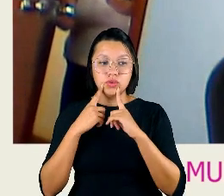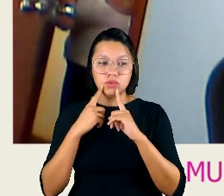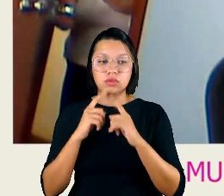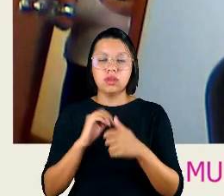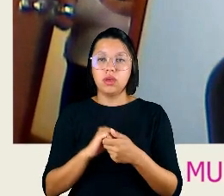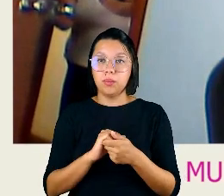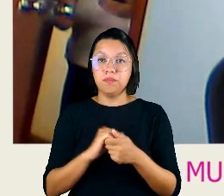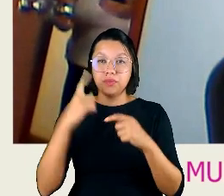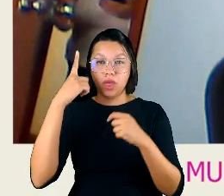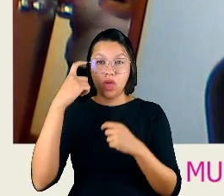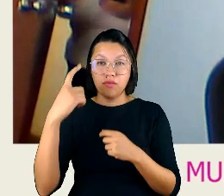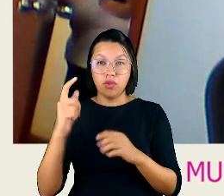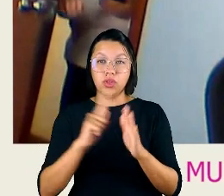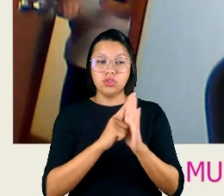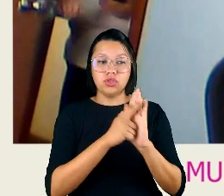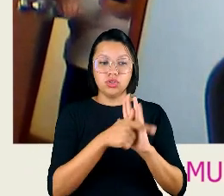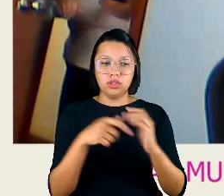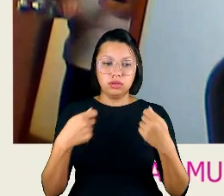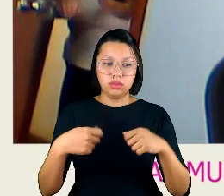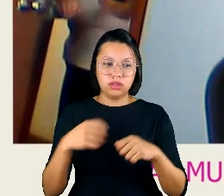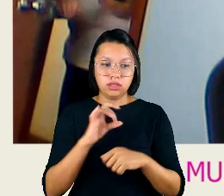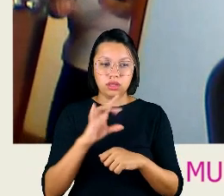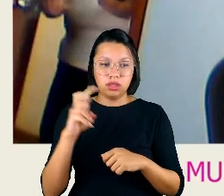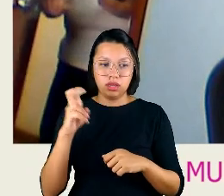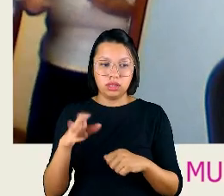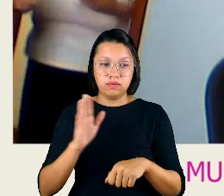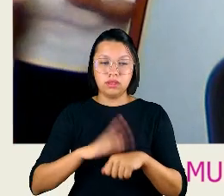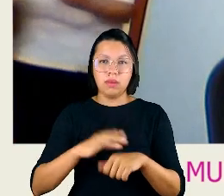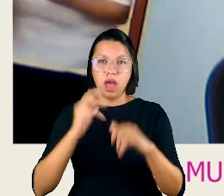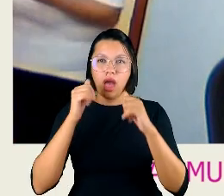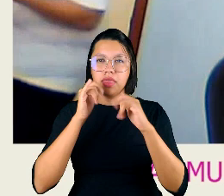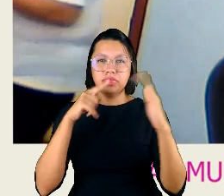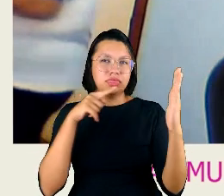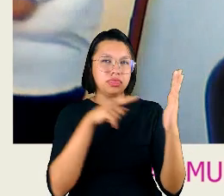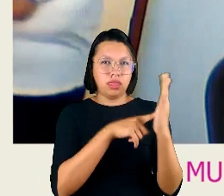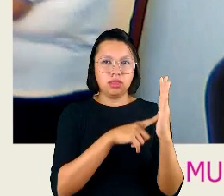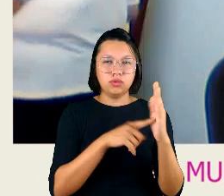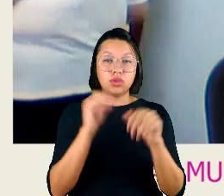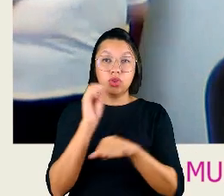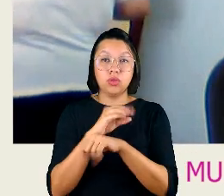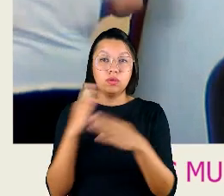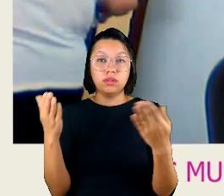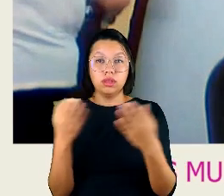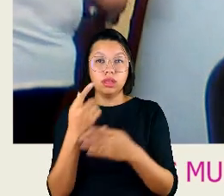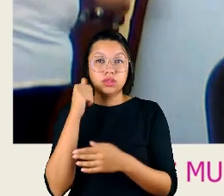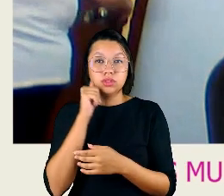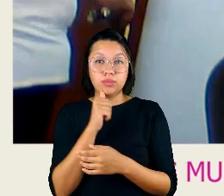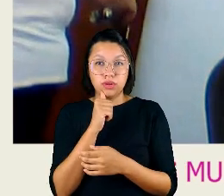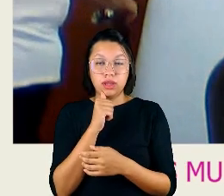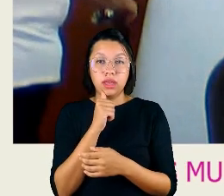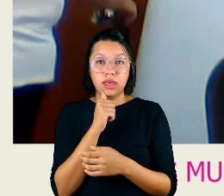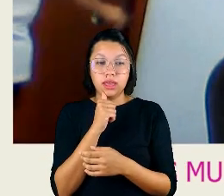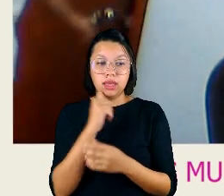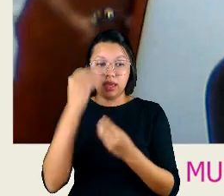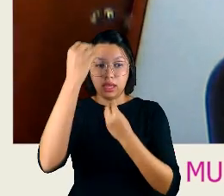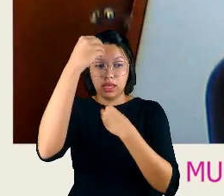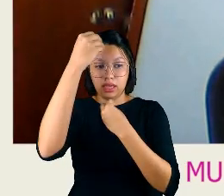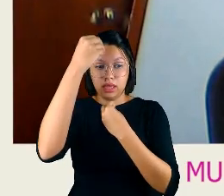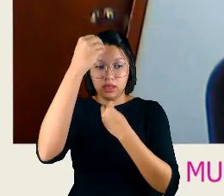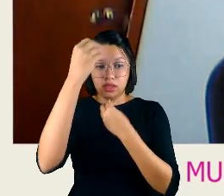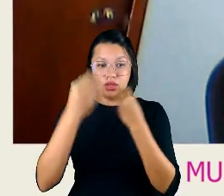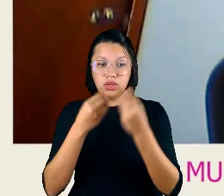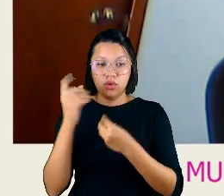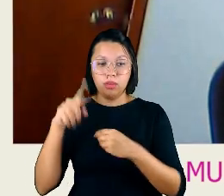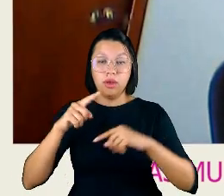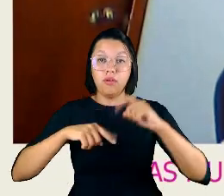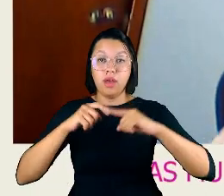cada vez mais ser denunciada, e o cuidado dessas mulheres que cuidam, e a sexualidade como essa ferramenta de controle. Então,